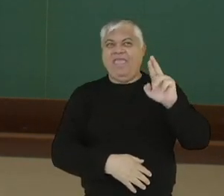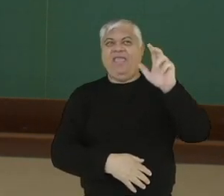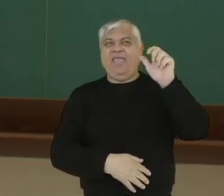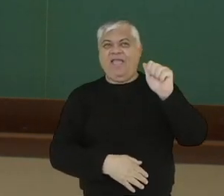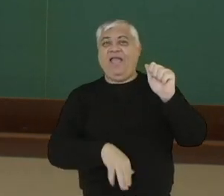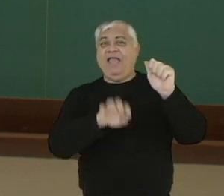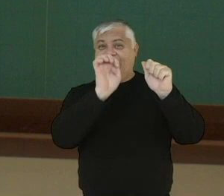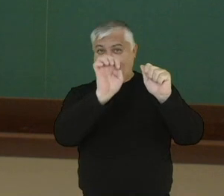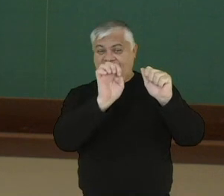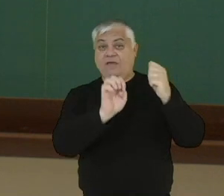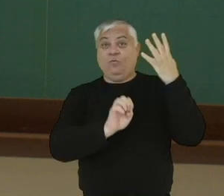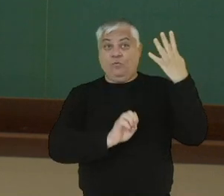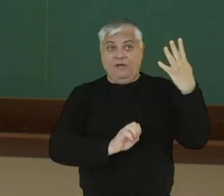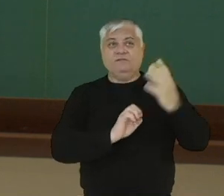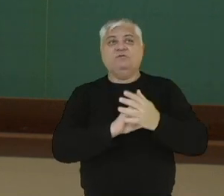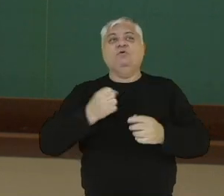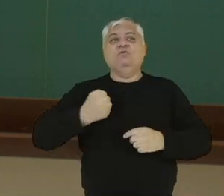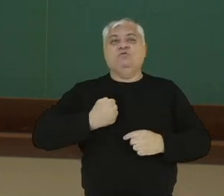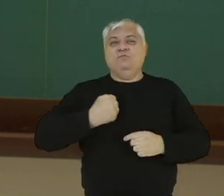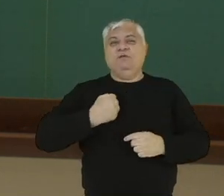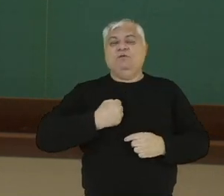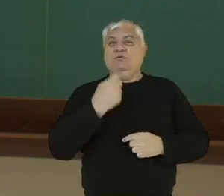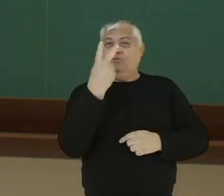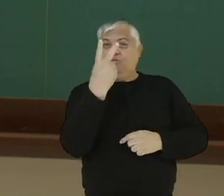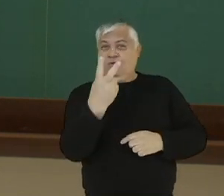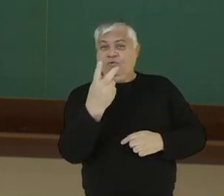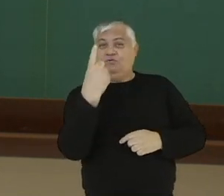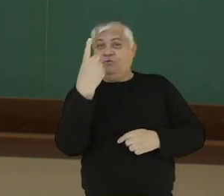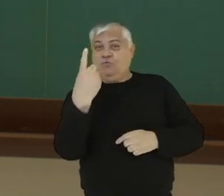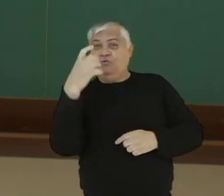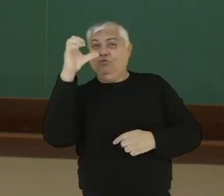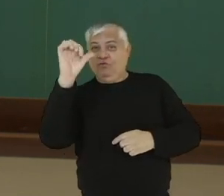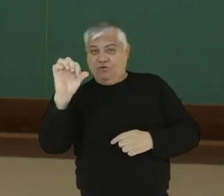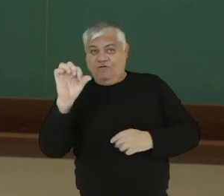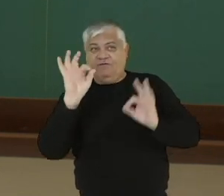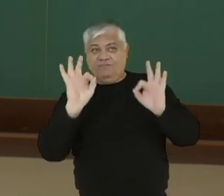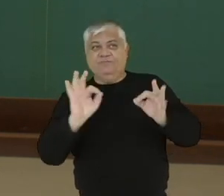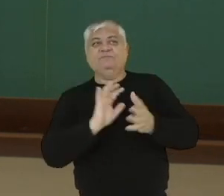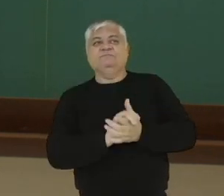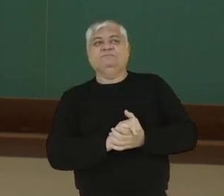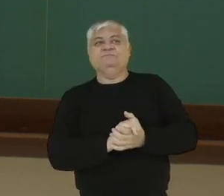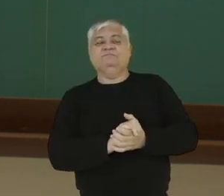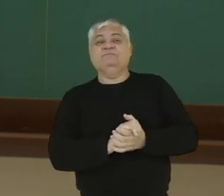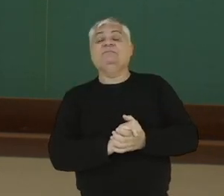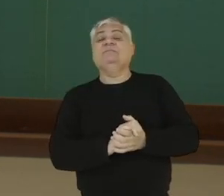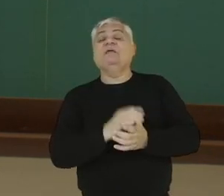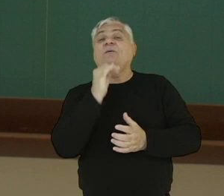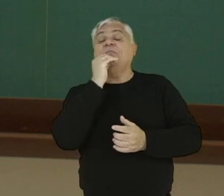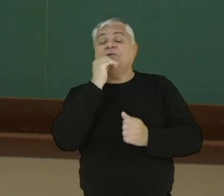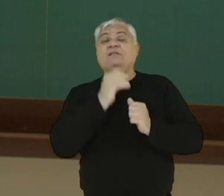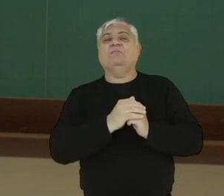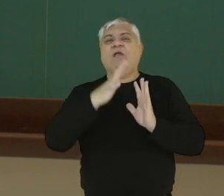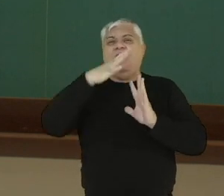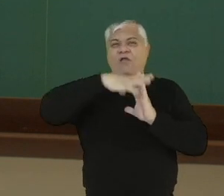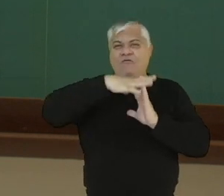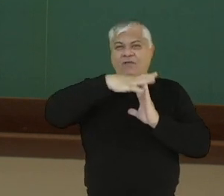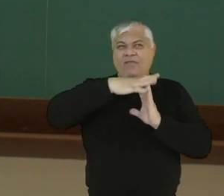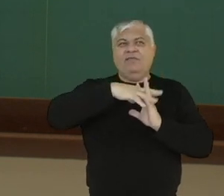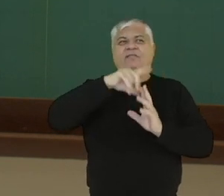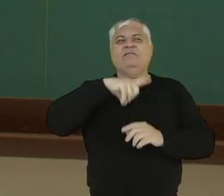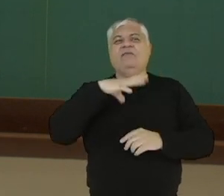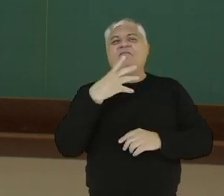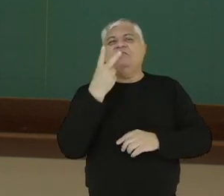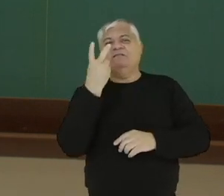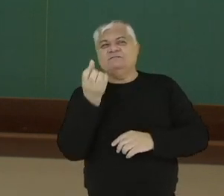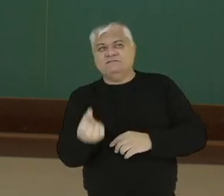tá? Lembrando que no nosso alfabeto nós temos 26 letras disponíveis e nós temos 10 algarismos, ok?